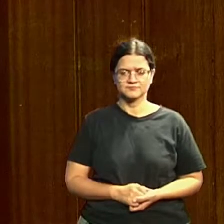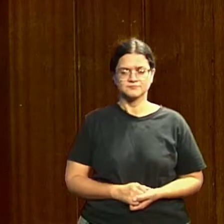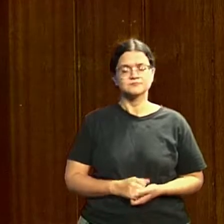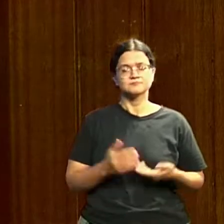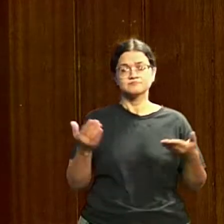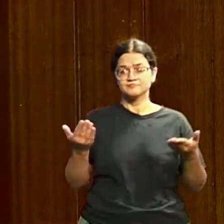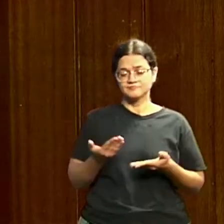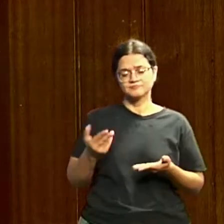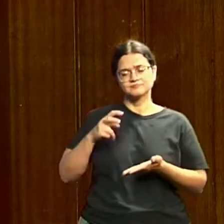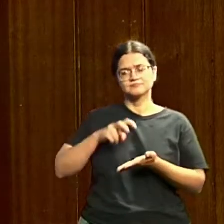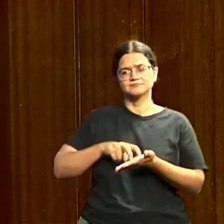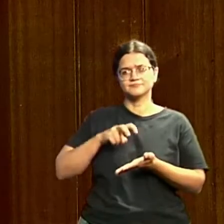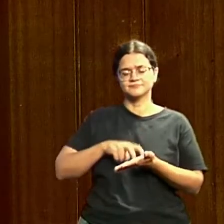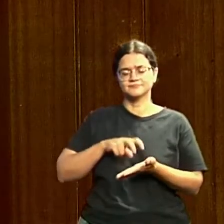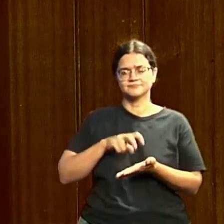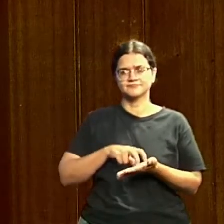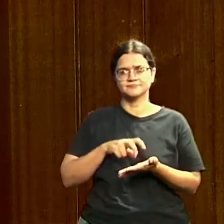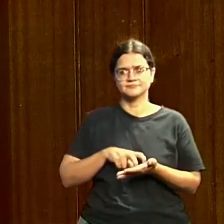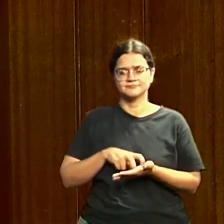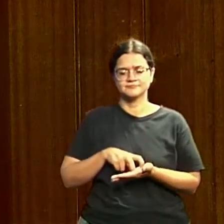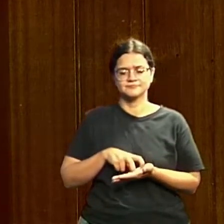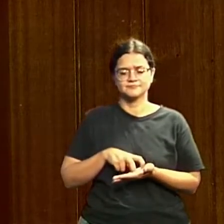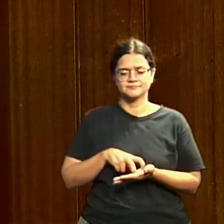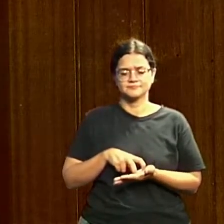Na manhã de hoje,